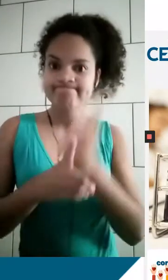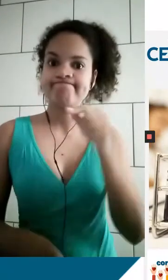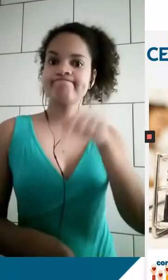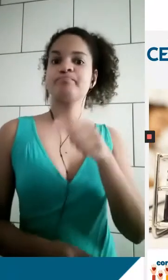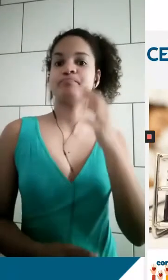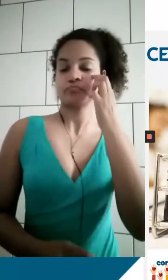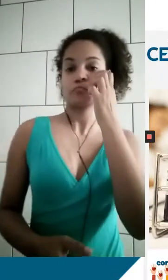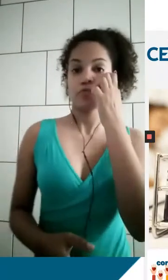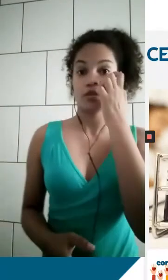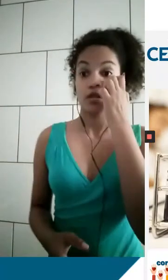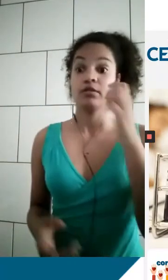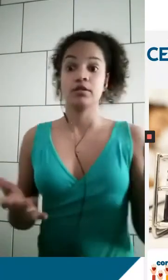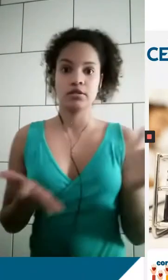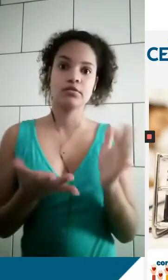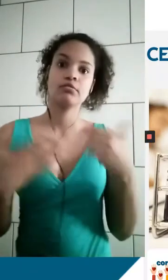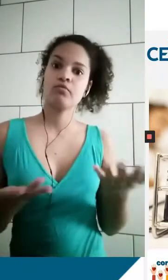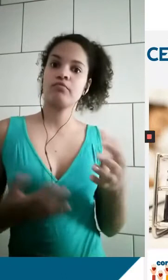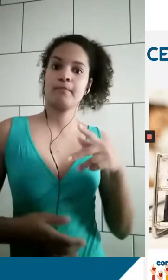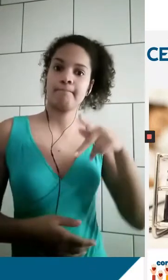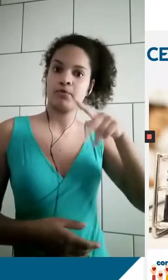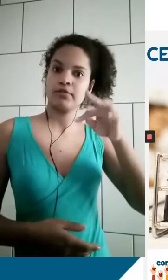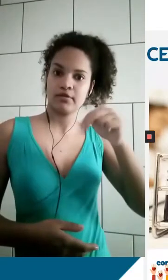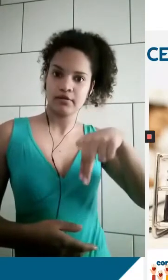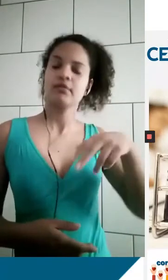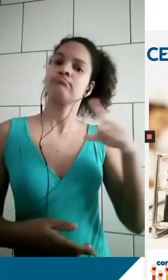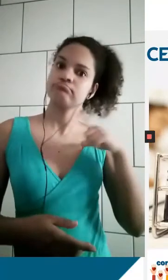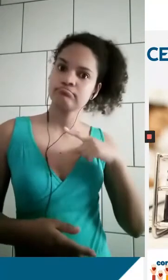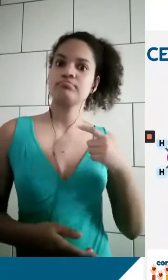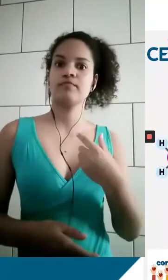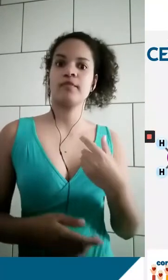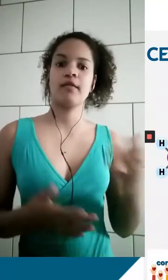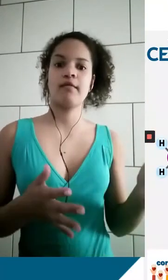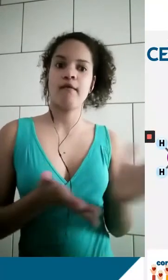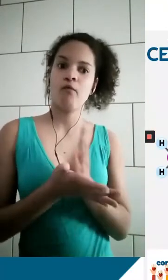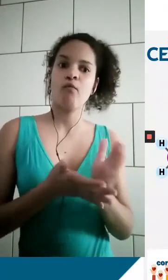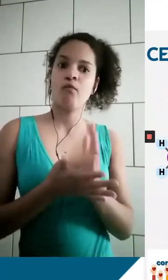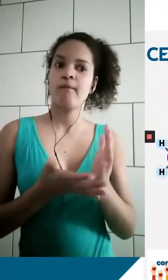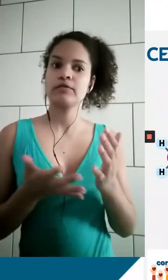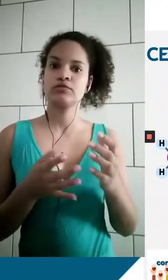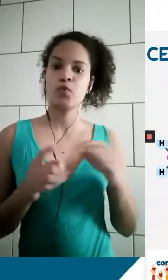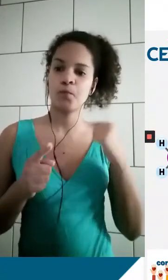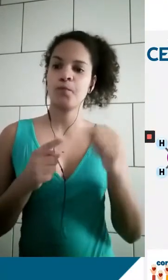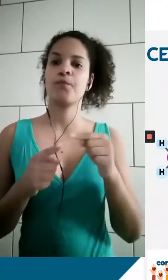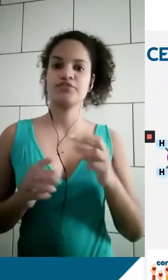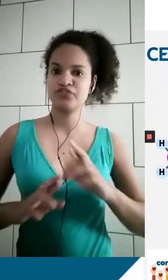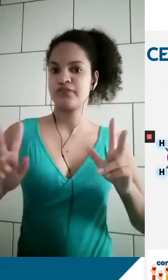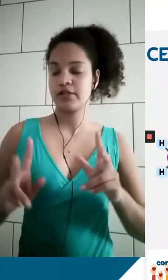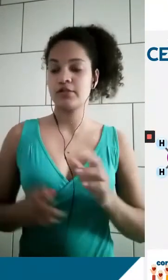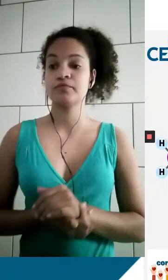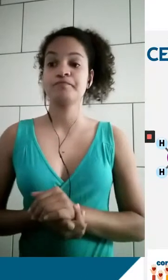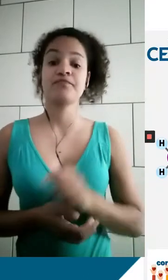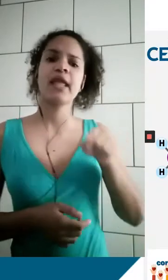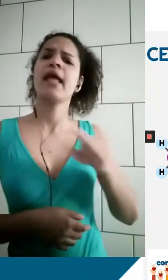diversas substâncias, dentre essas substâncias as proteínas. E o que são proteínas? Proteínas nós chamamos